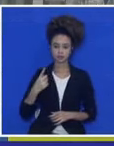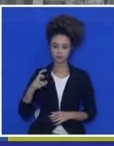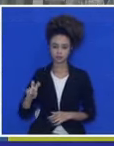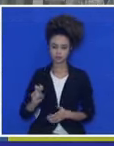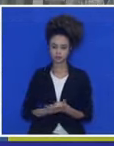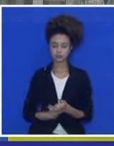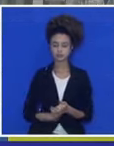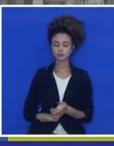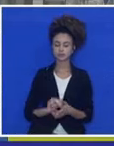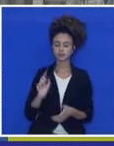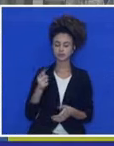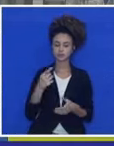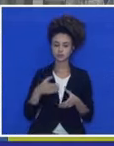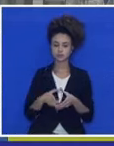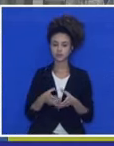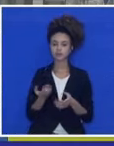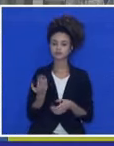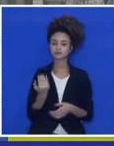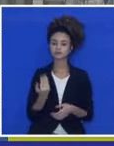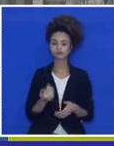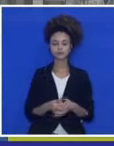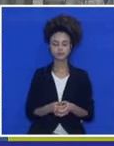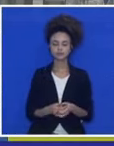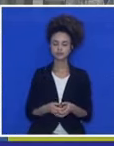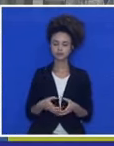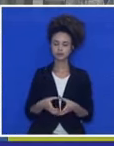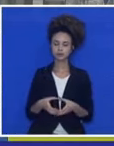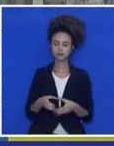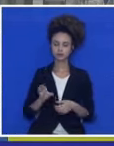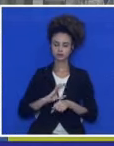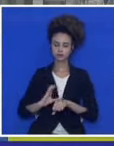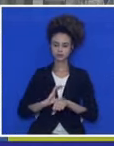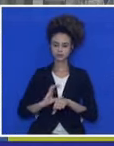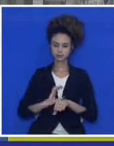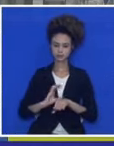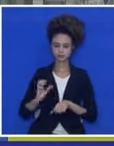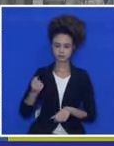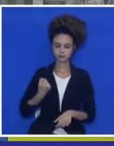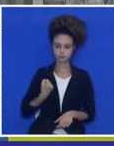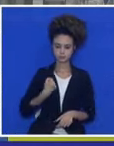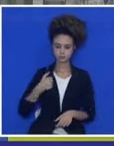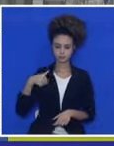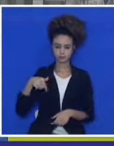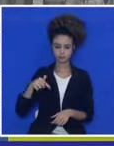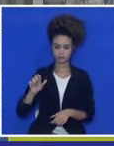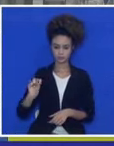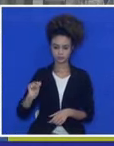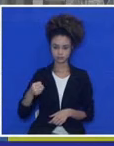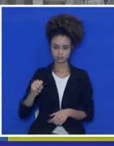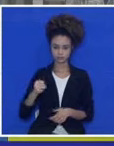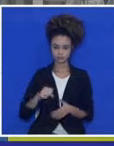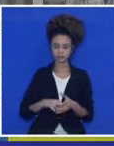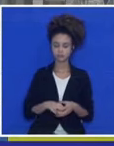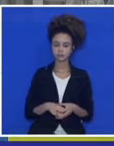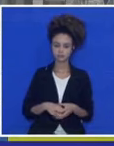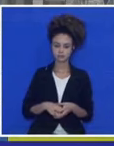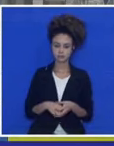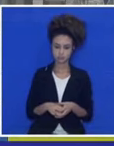Quina. O quinto e último número está na tela, bola cinza número 78, cinza